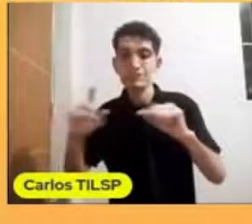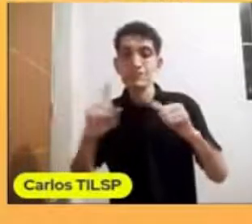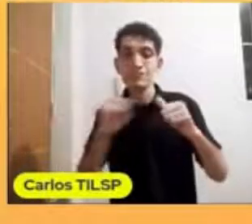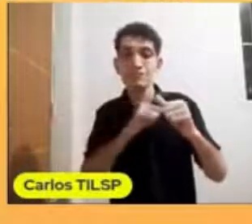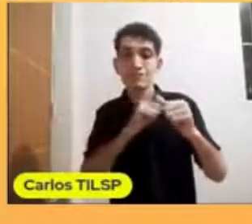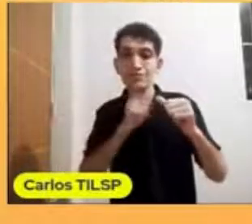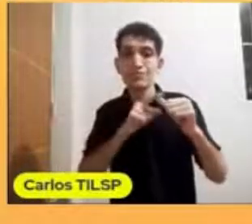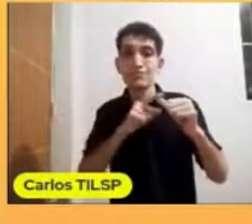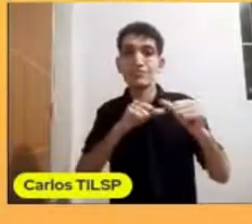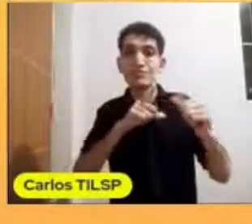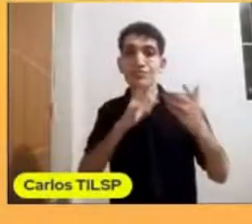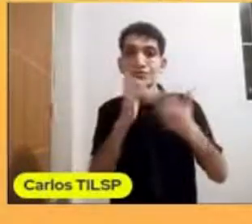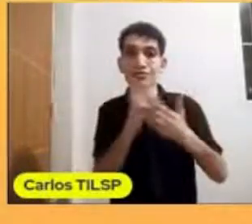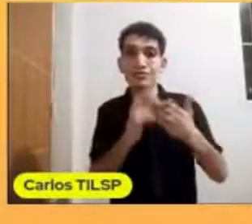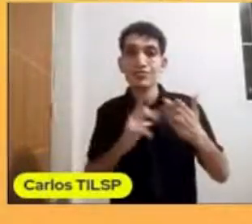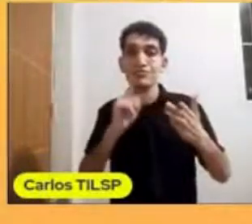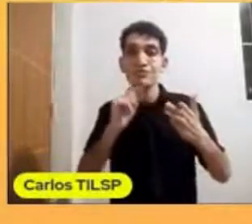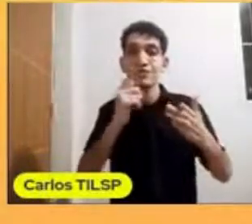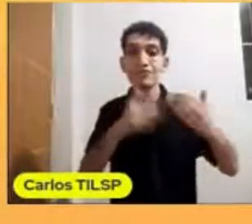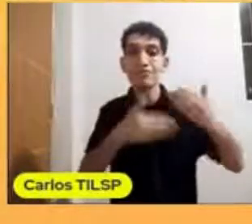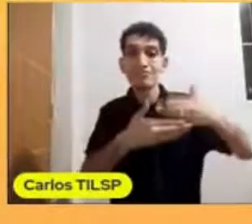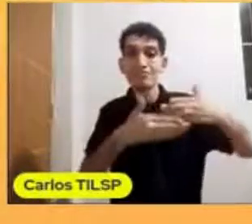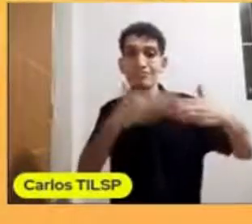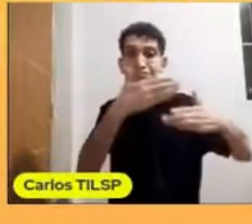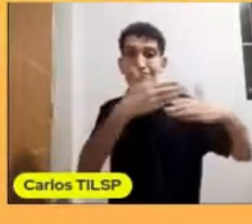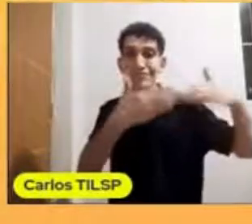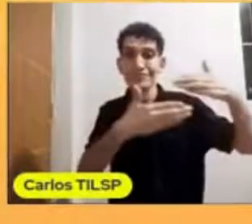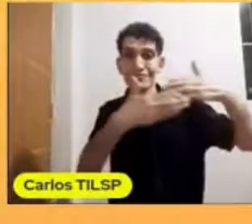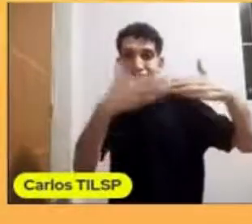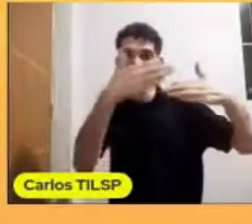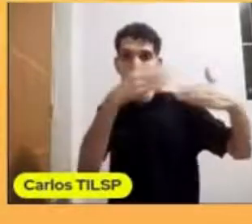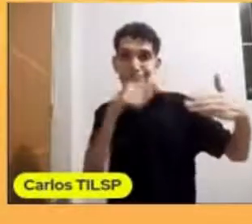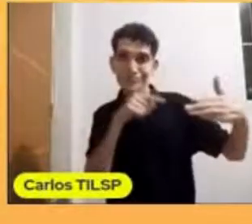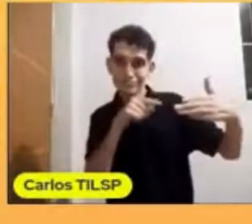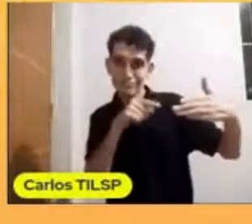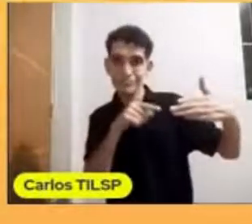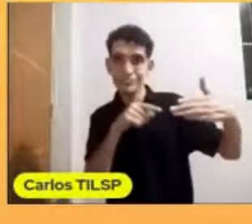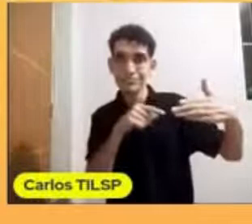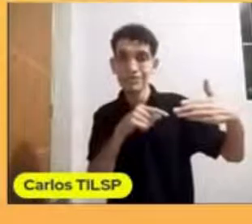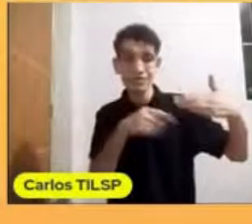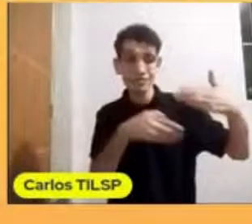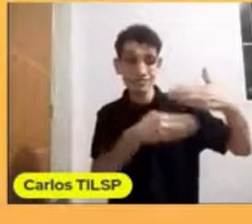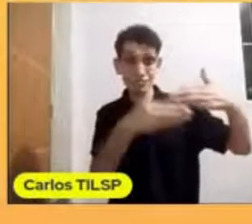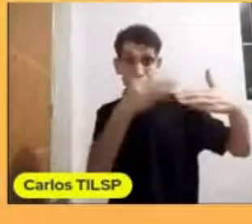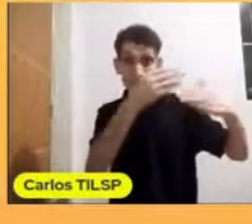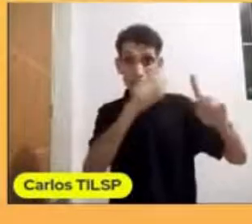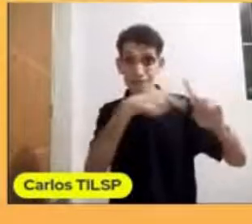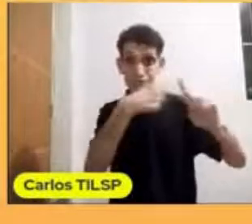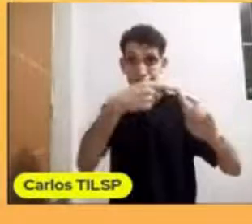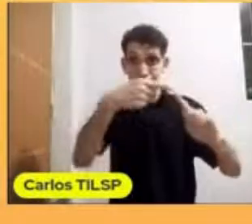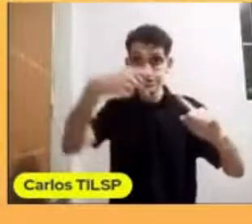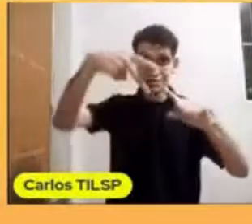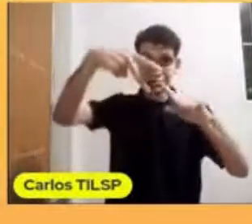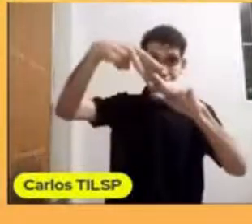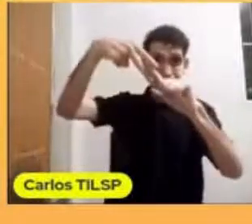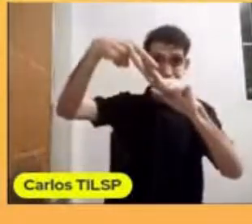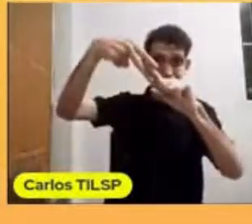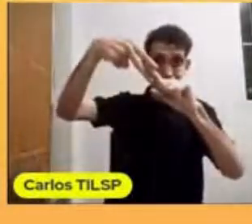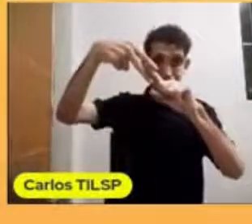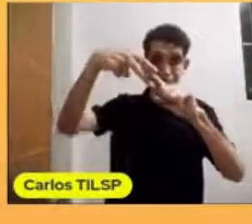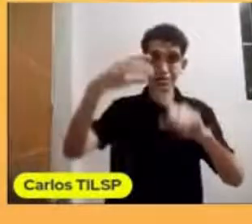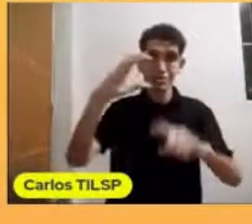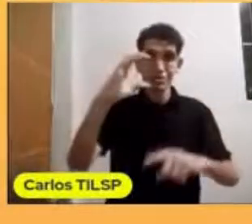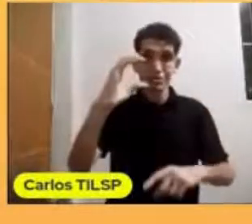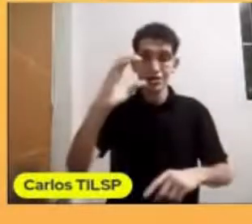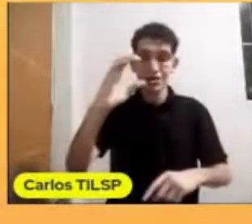gente tem um desenho de um muro, tá? É um muro. E tem uma seta para frente, que tem aí o MCAD, que seria